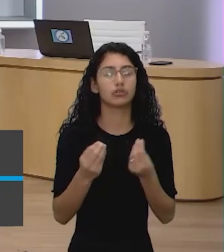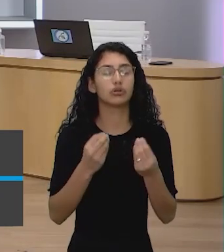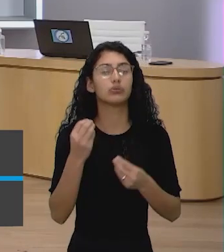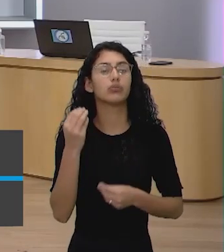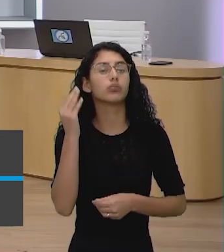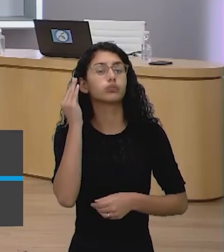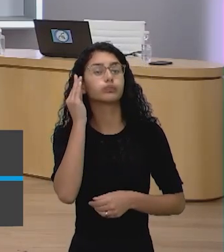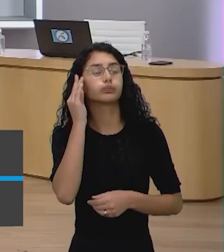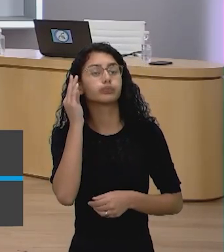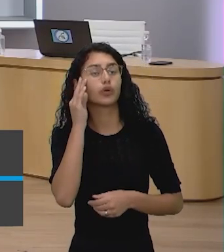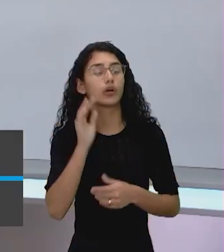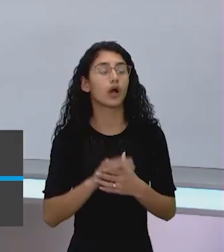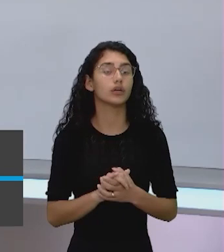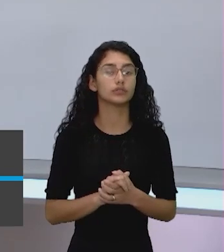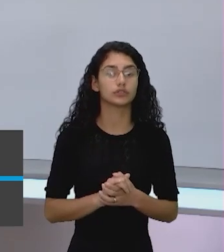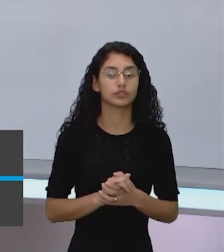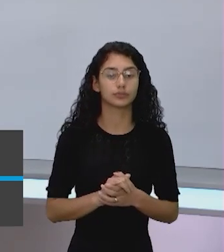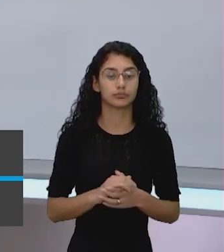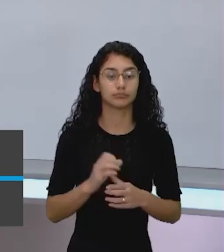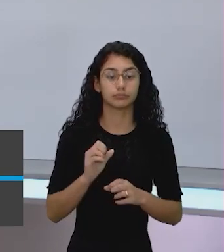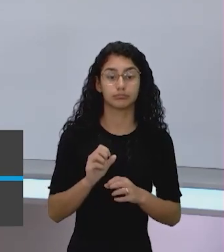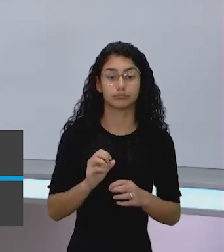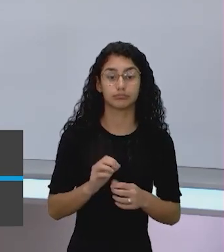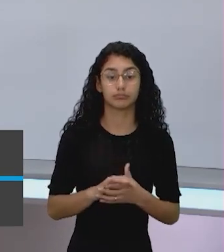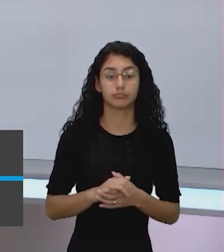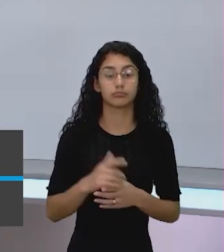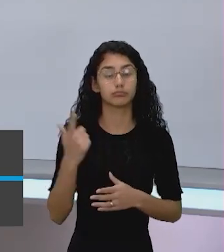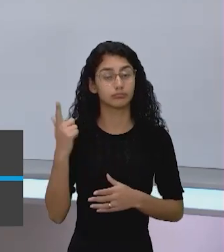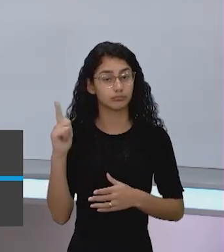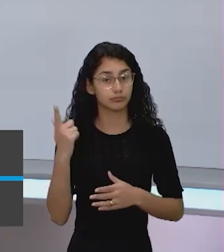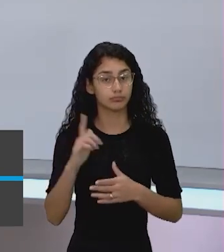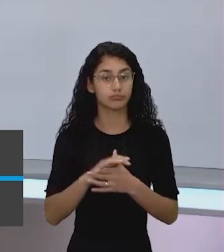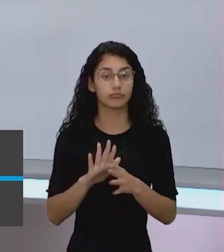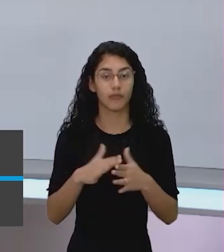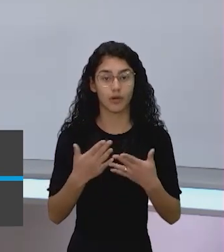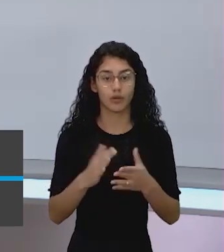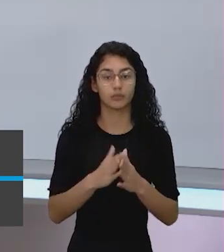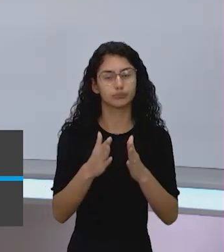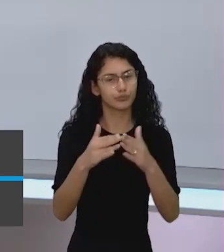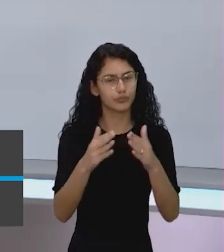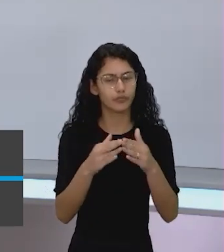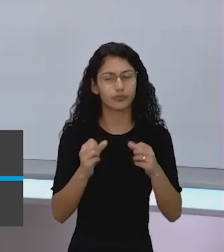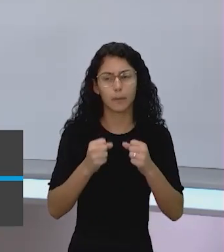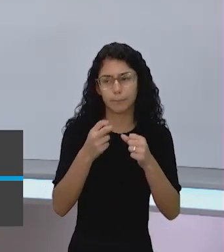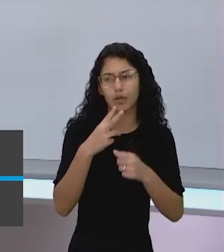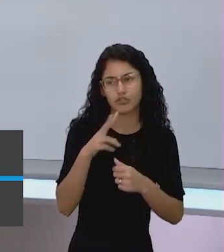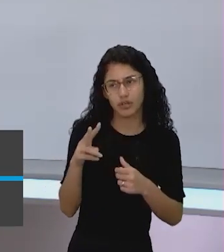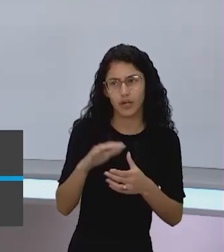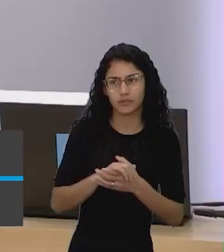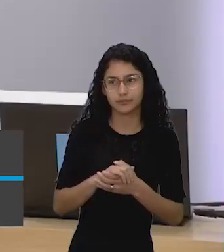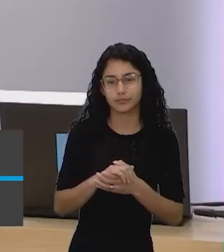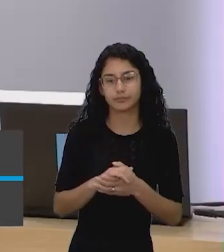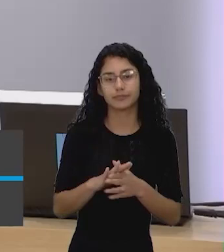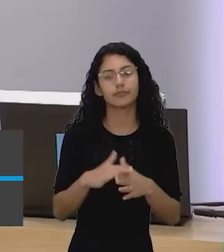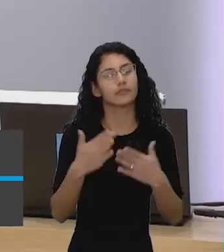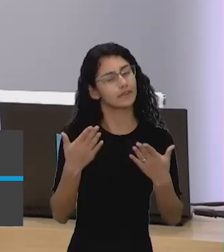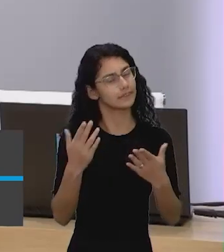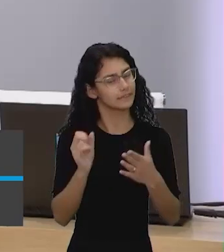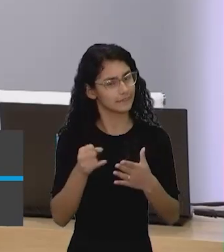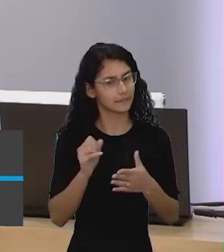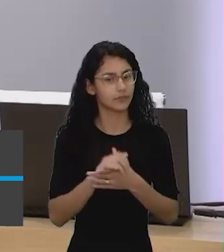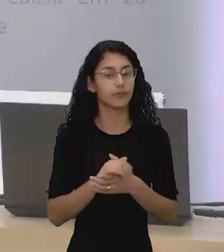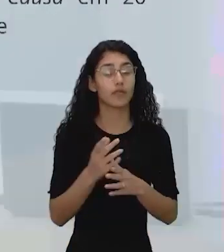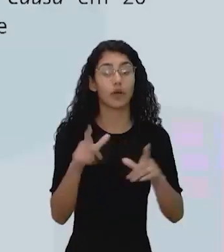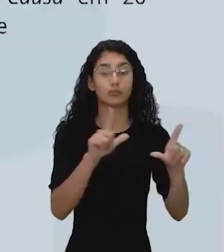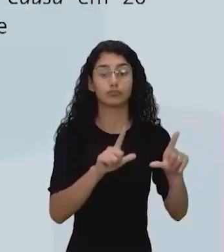desse grande intelectual brasileiro, o Milton Santos. Por favor, Fabi, você pode ler esse slide? Claro, então vai aparecer aí na tela